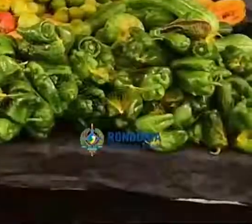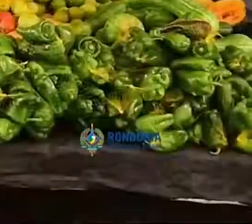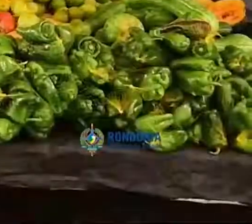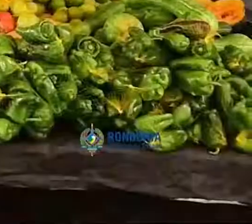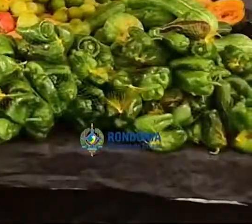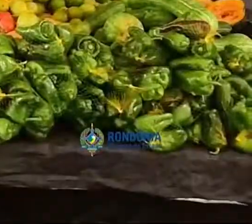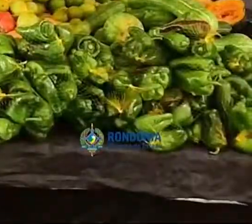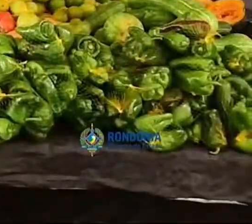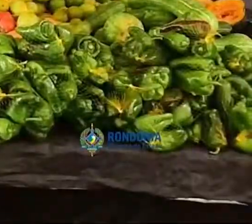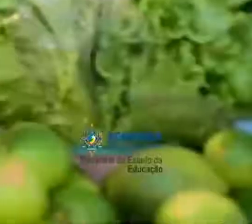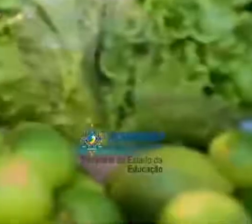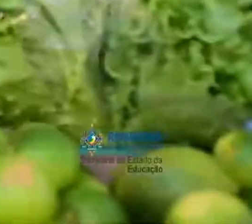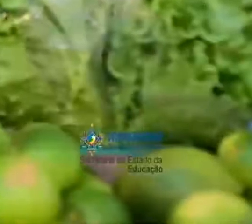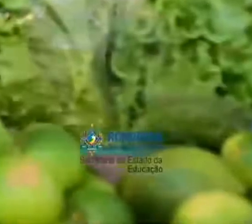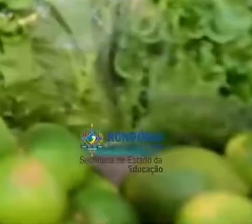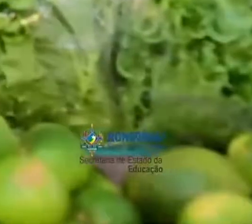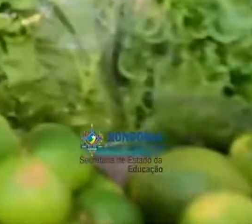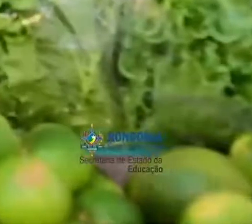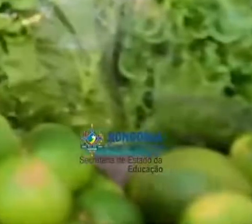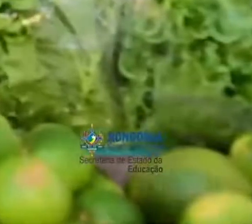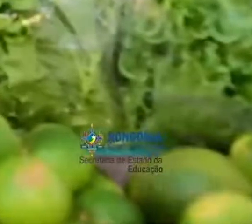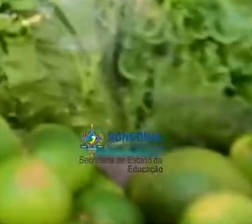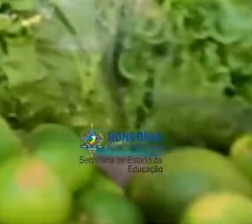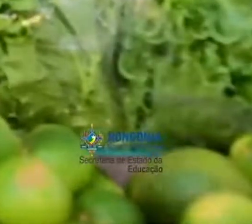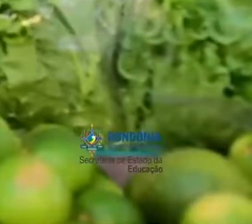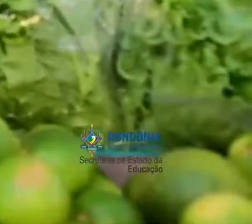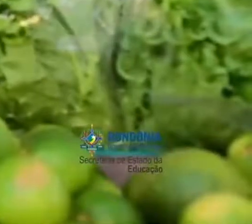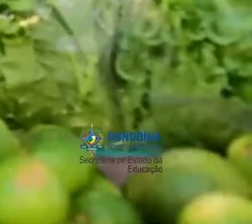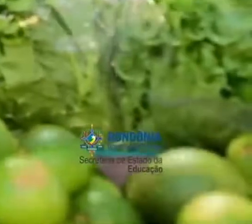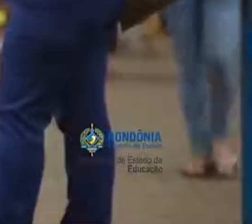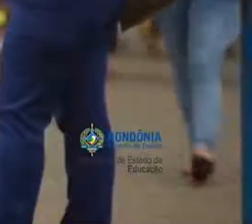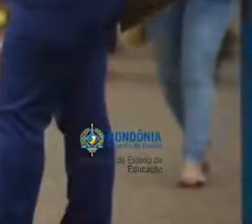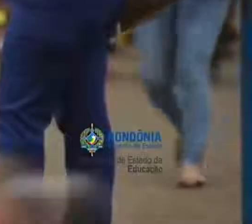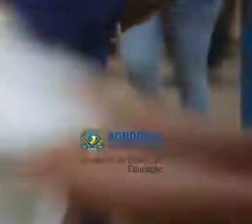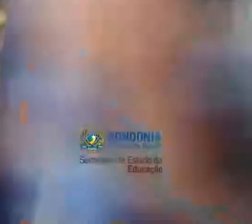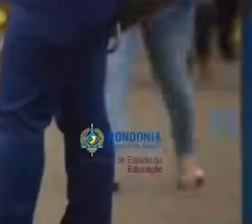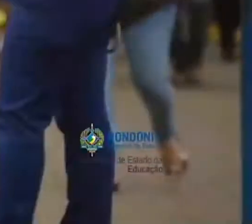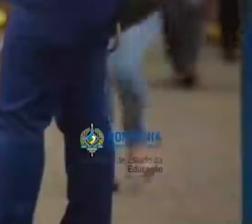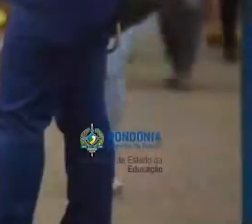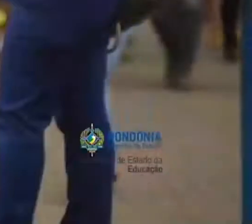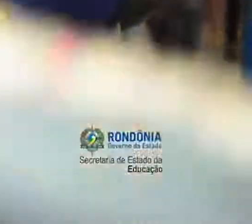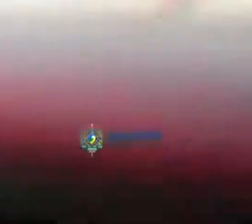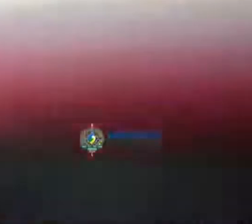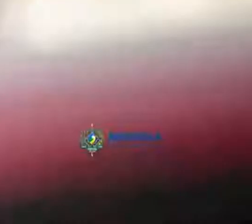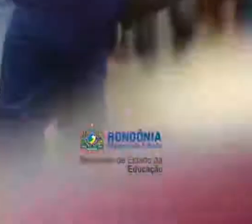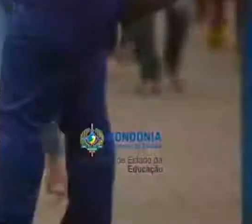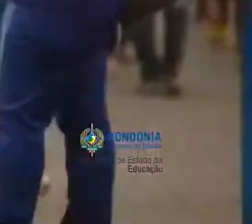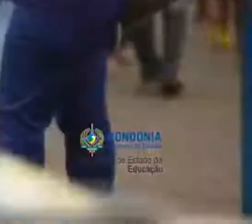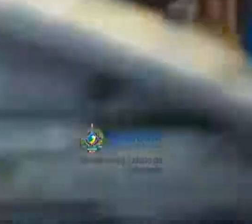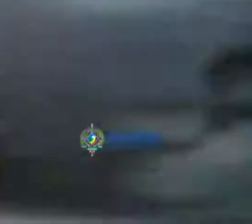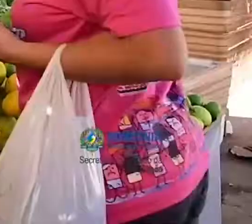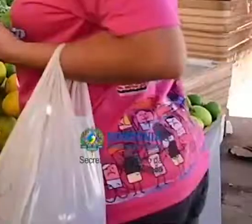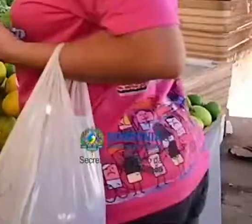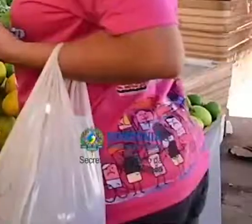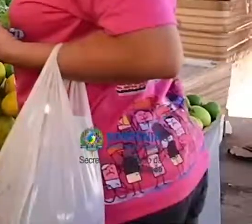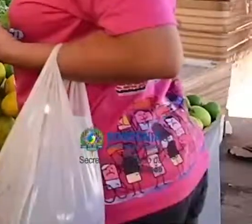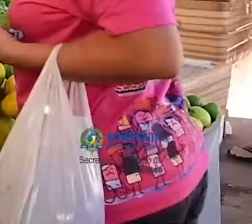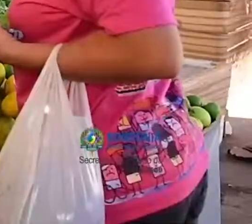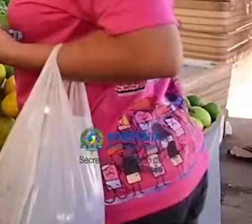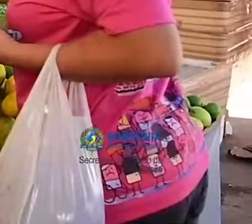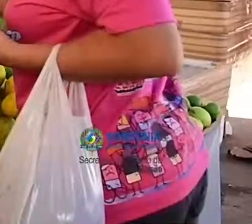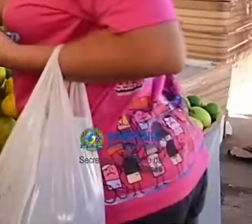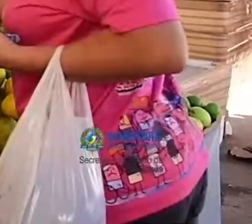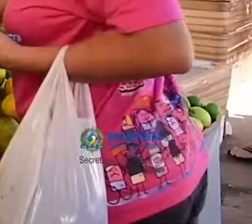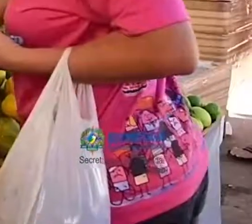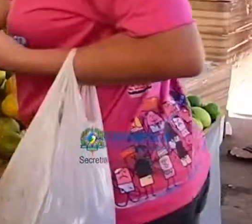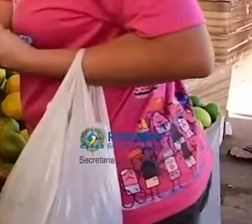para geração e também por experiências próprias. Daí vem o nome popular. Para o conhecimento popular,